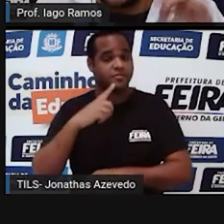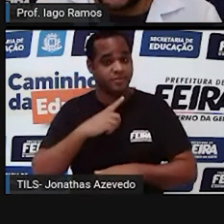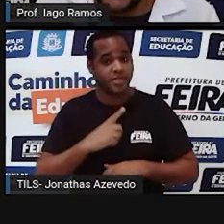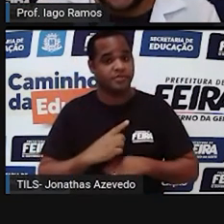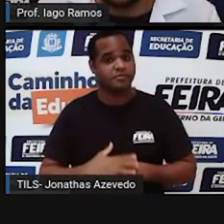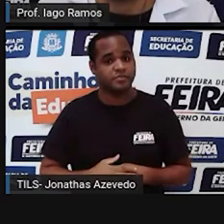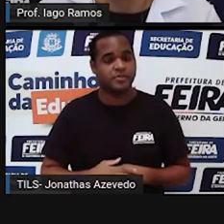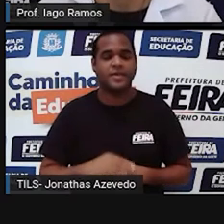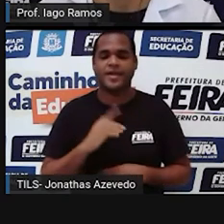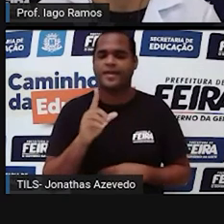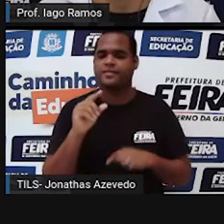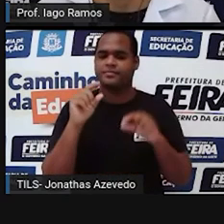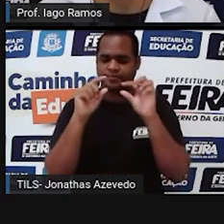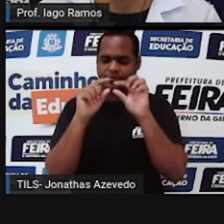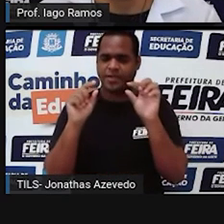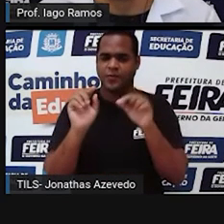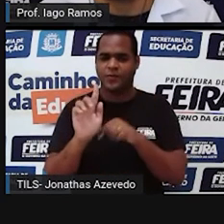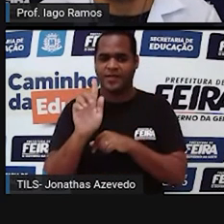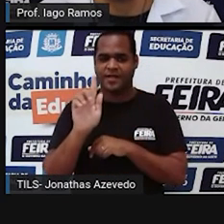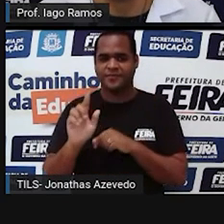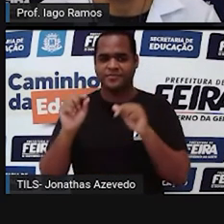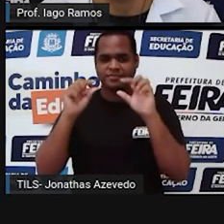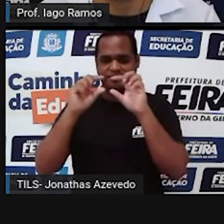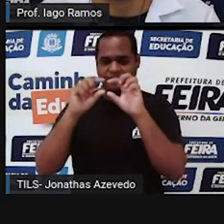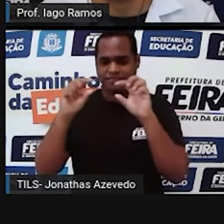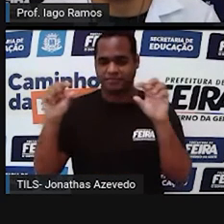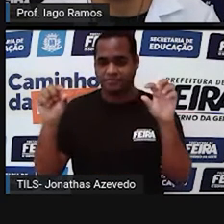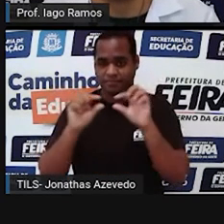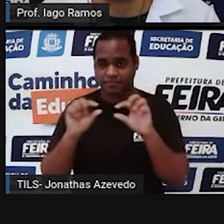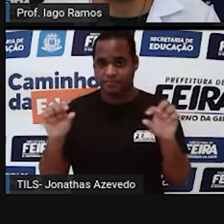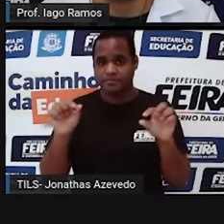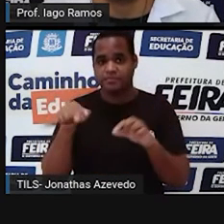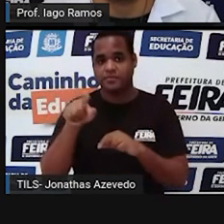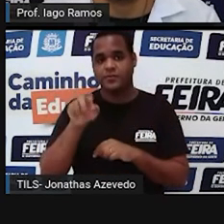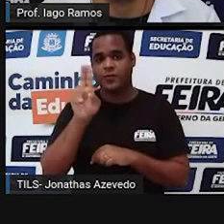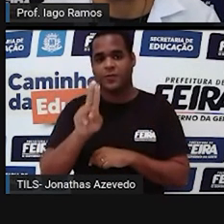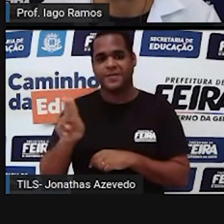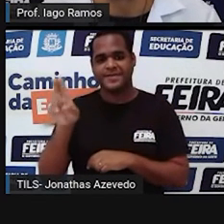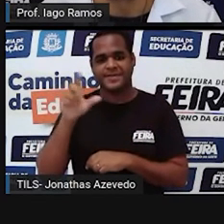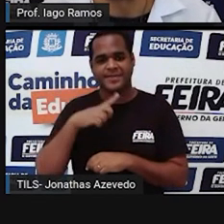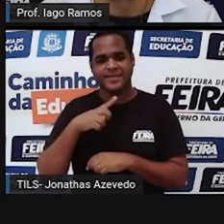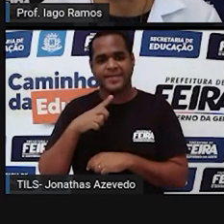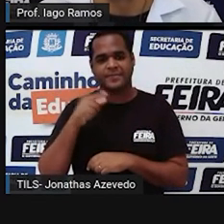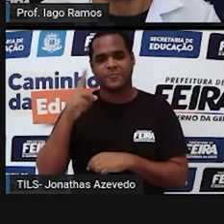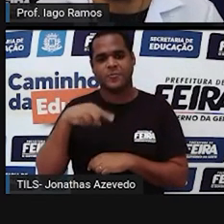esse gráfico de colunas é bastante usado para a gente